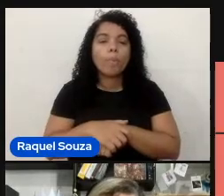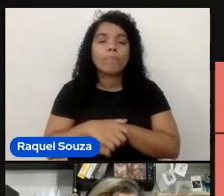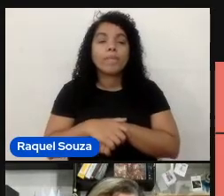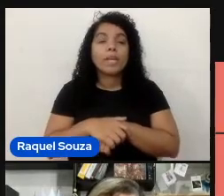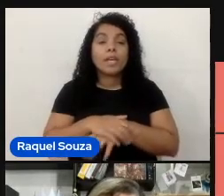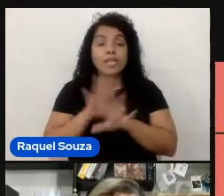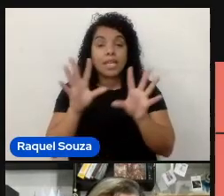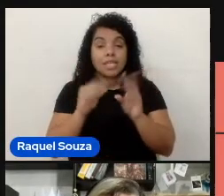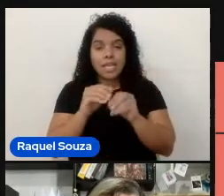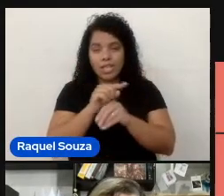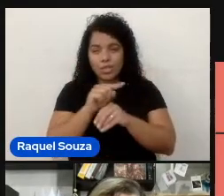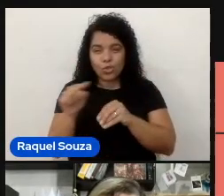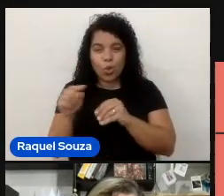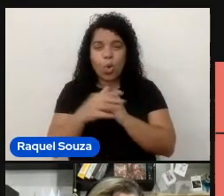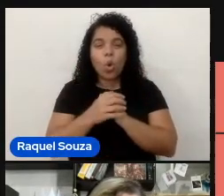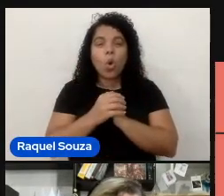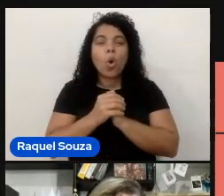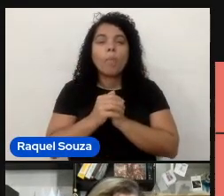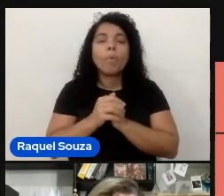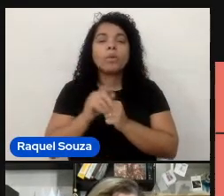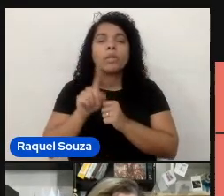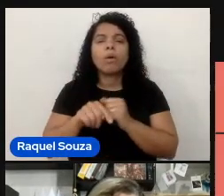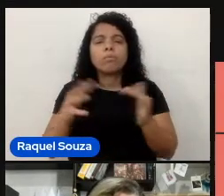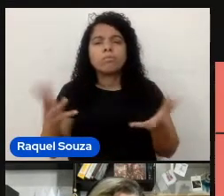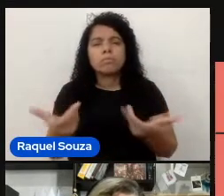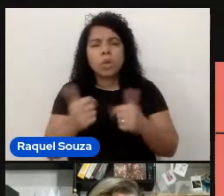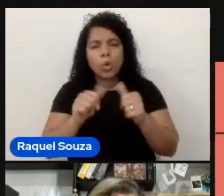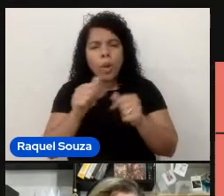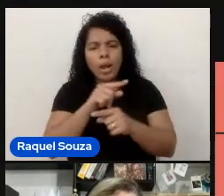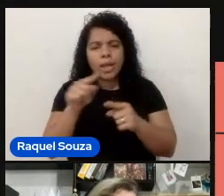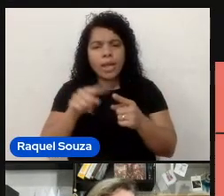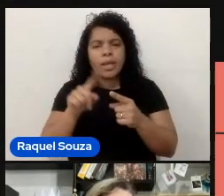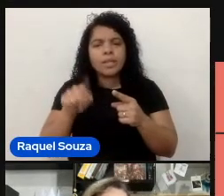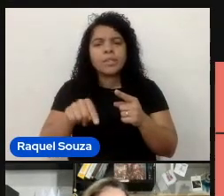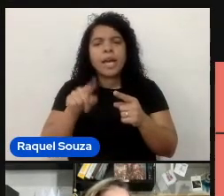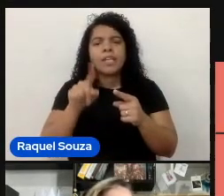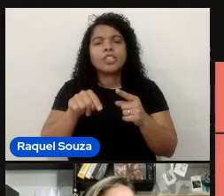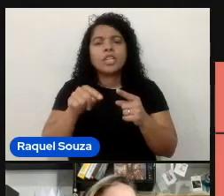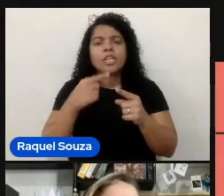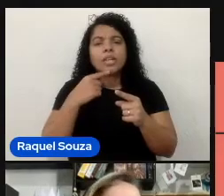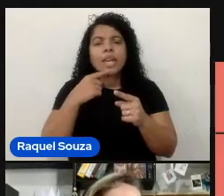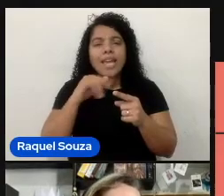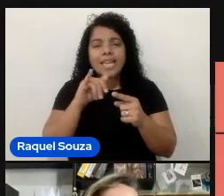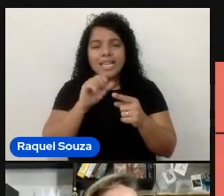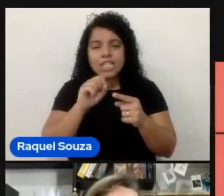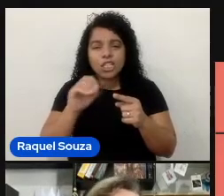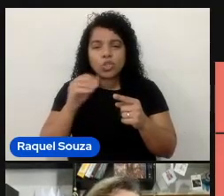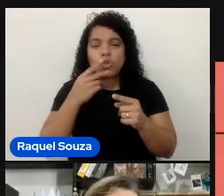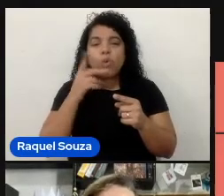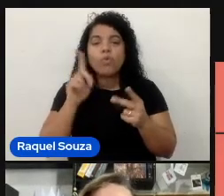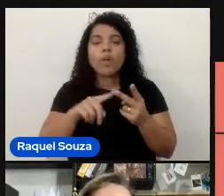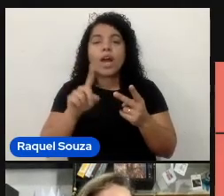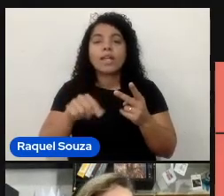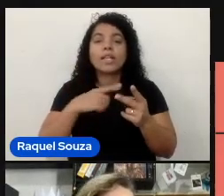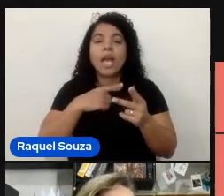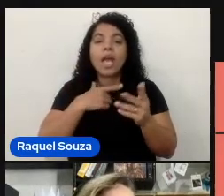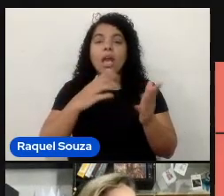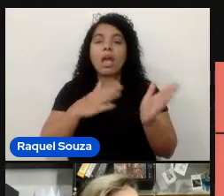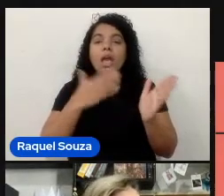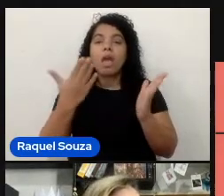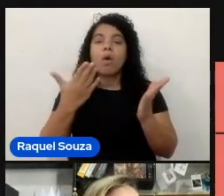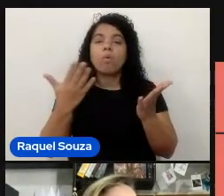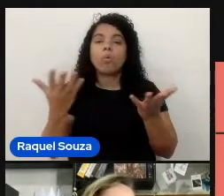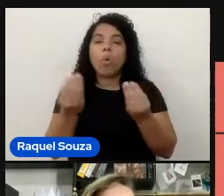vocês. Resumidamente, a qualidade diante da ISO é o nível de perfeição de um processo, de um serviço ou de um